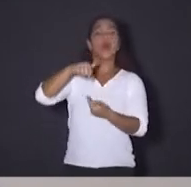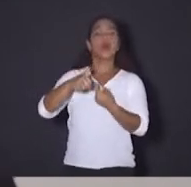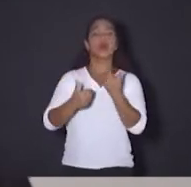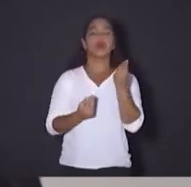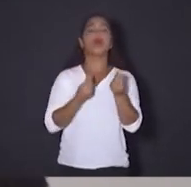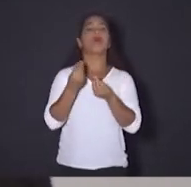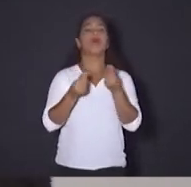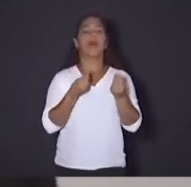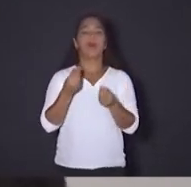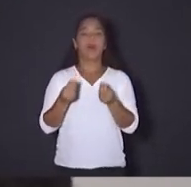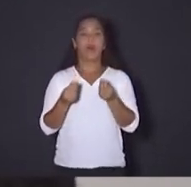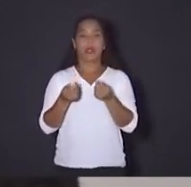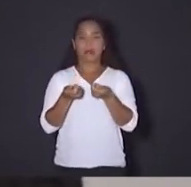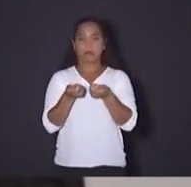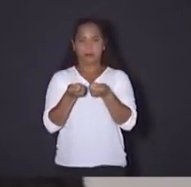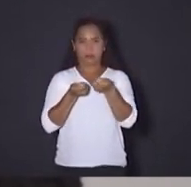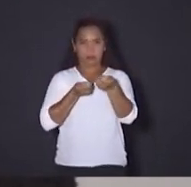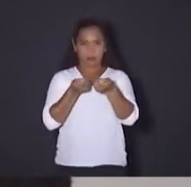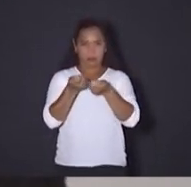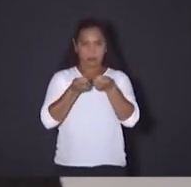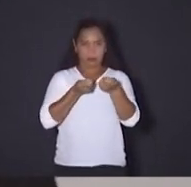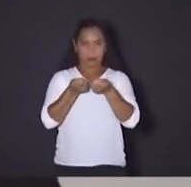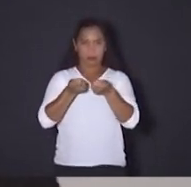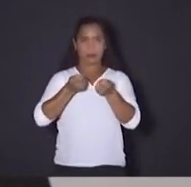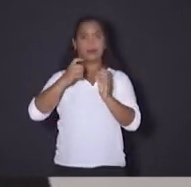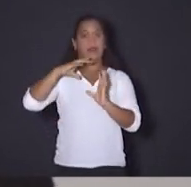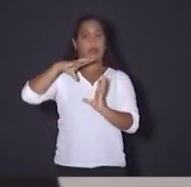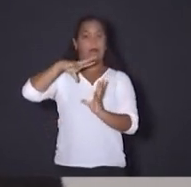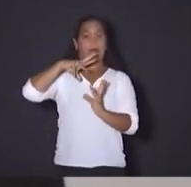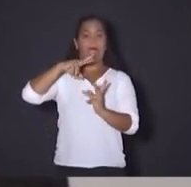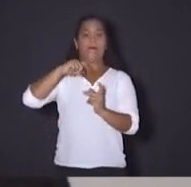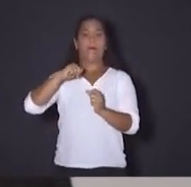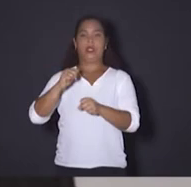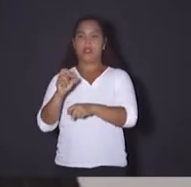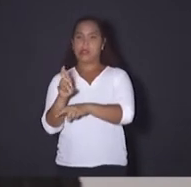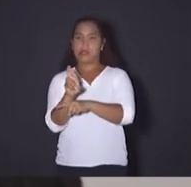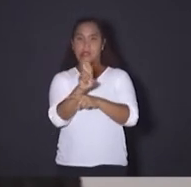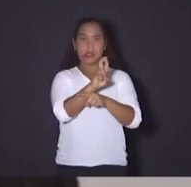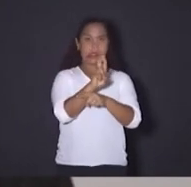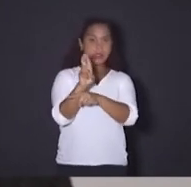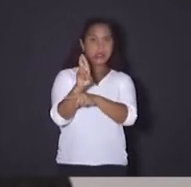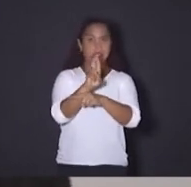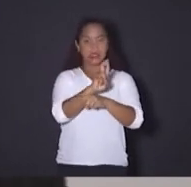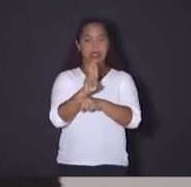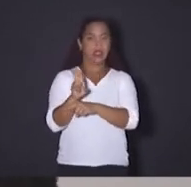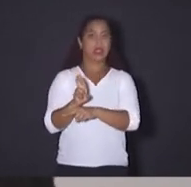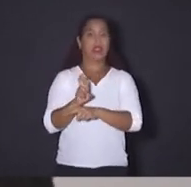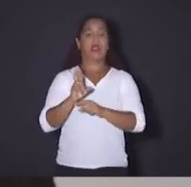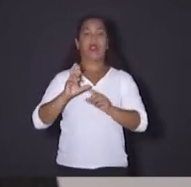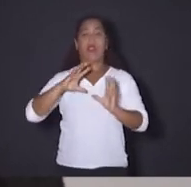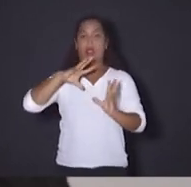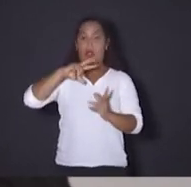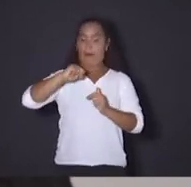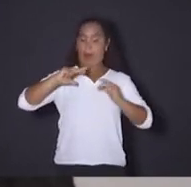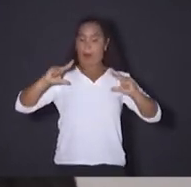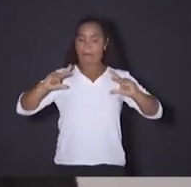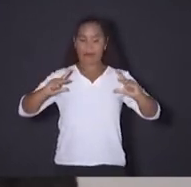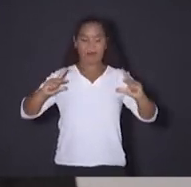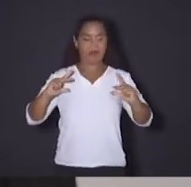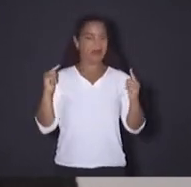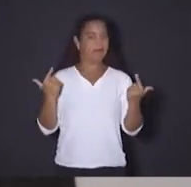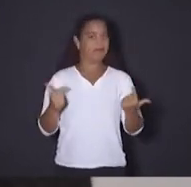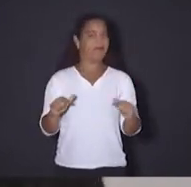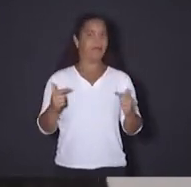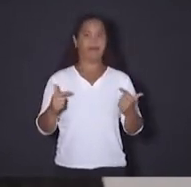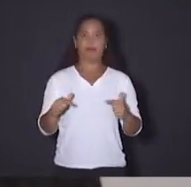mundo de controle é um mundo de patrulha é um mundo de ausência de privacidade é um mundo